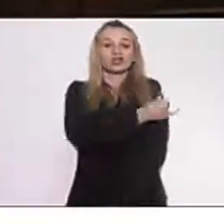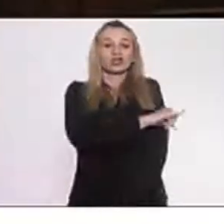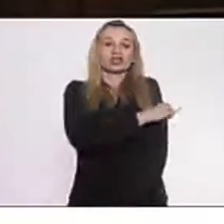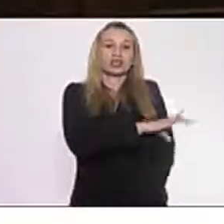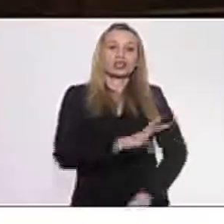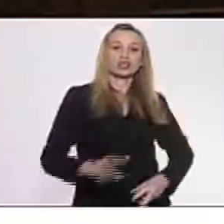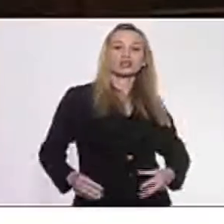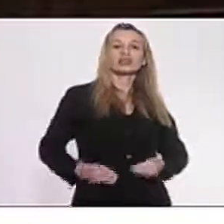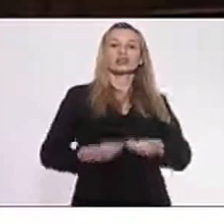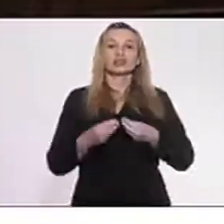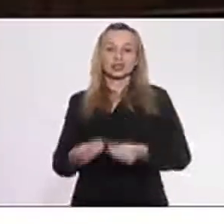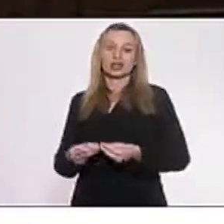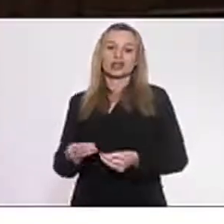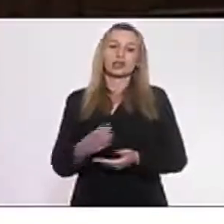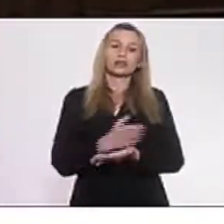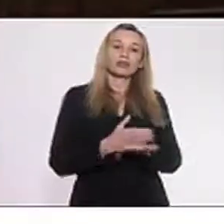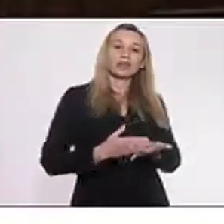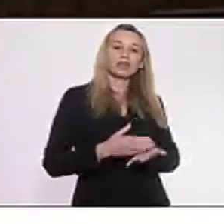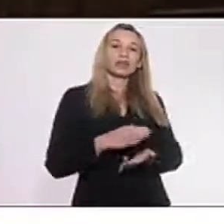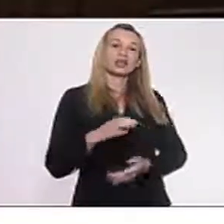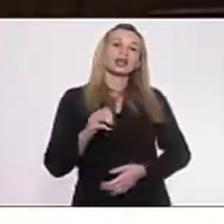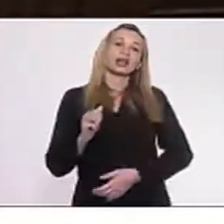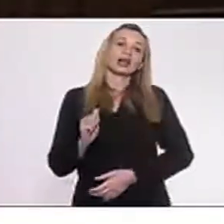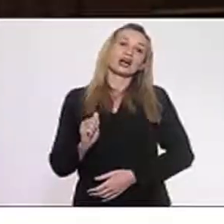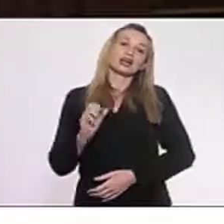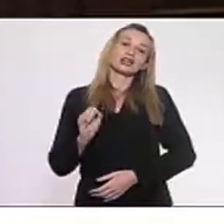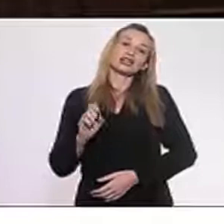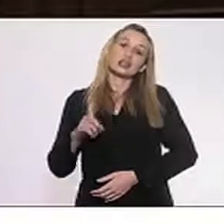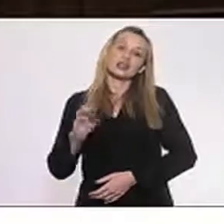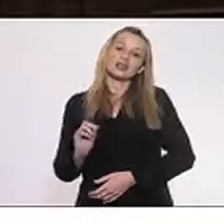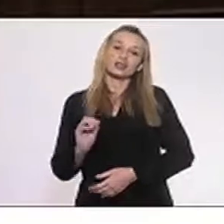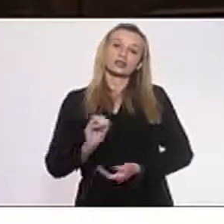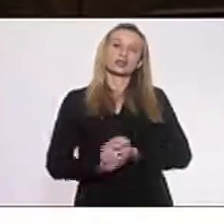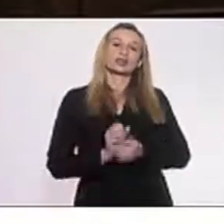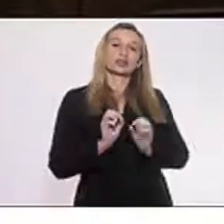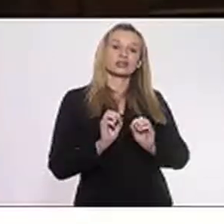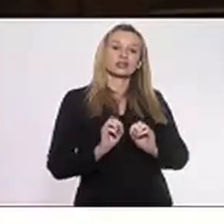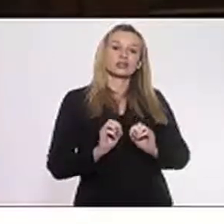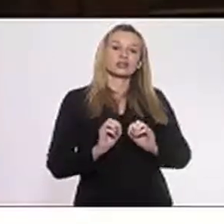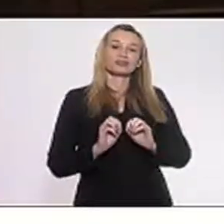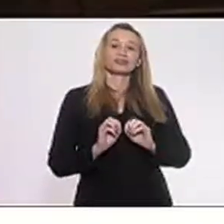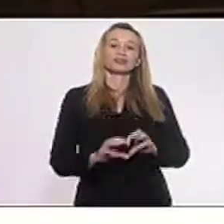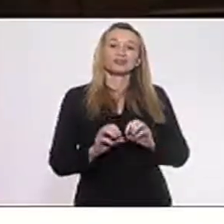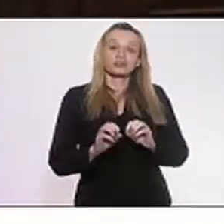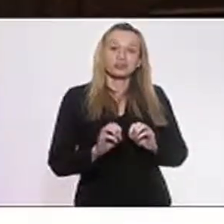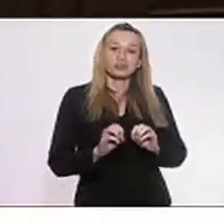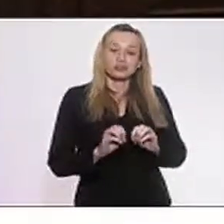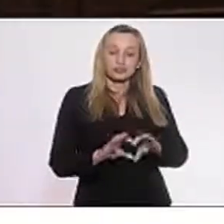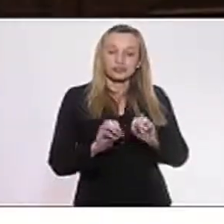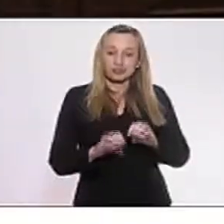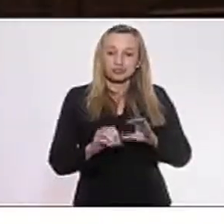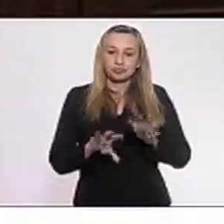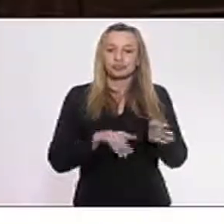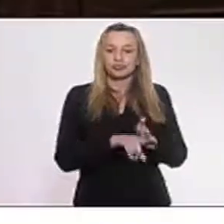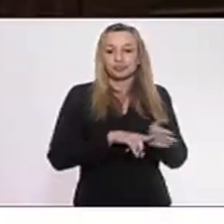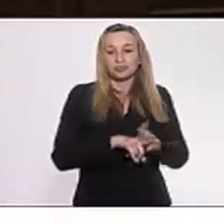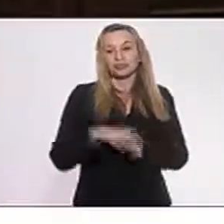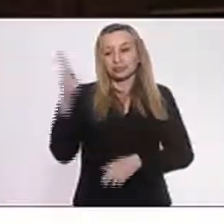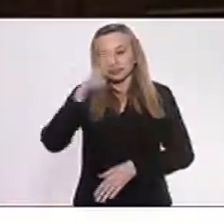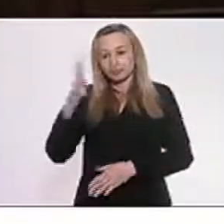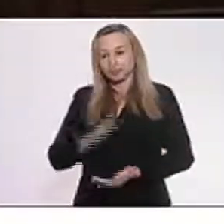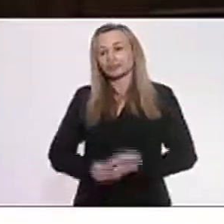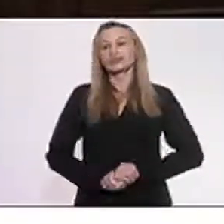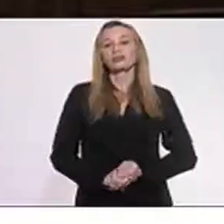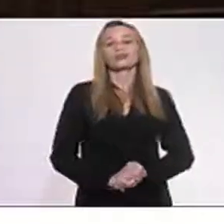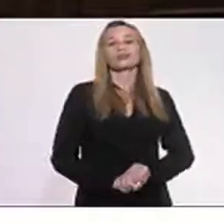parte do que eu chamo de acervo de instituições de ensino e pesquisa e de formação superior no Brasil. E aí a